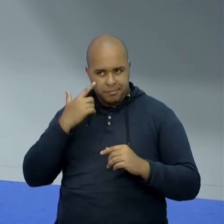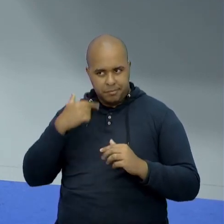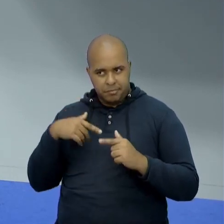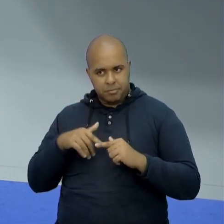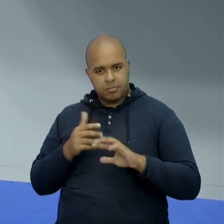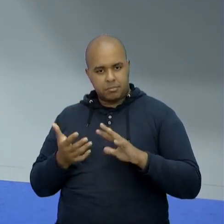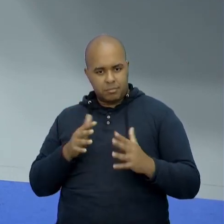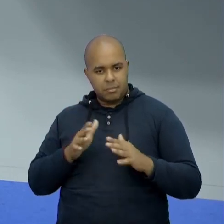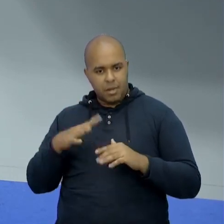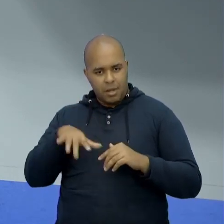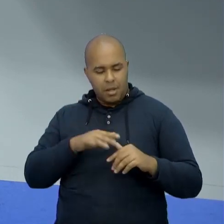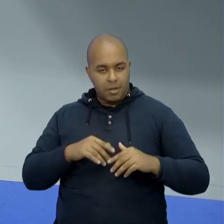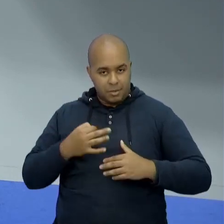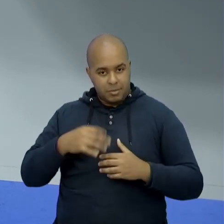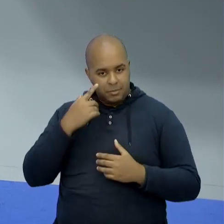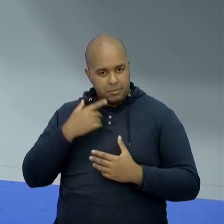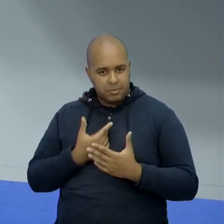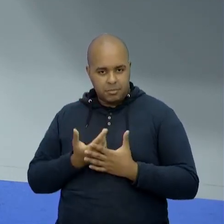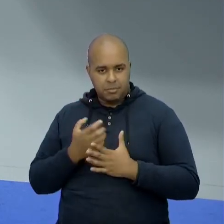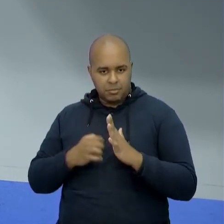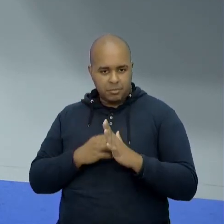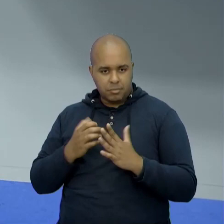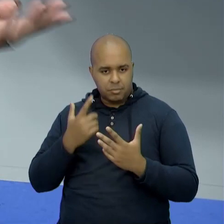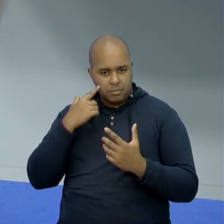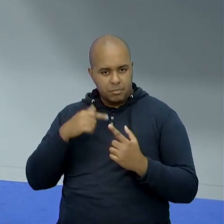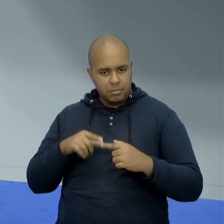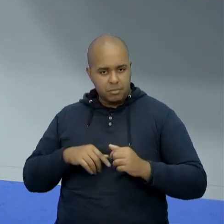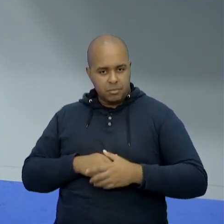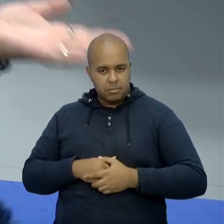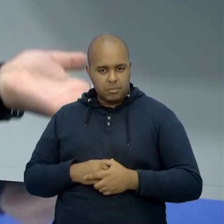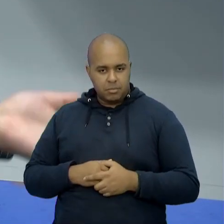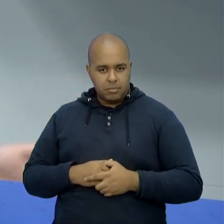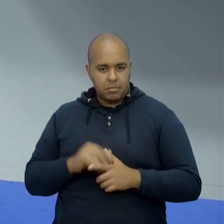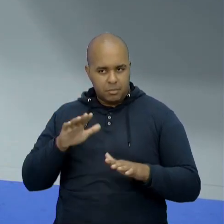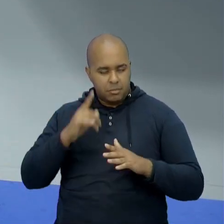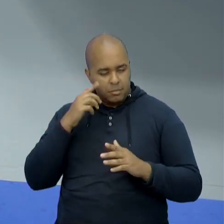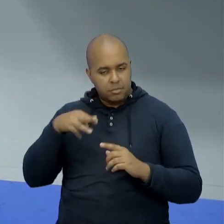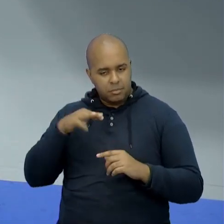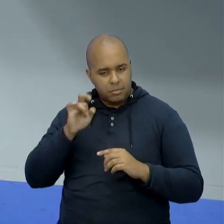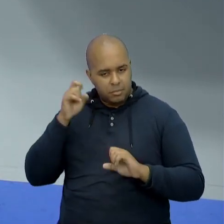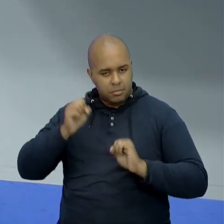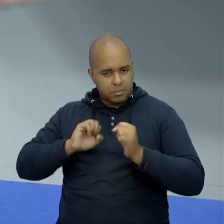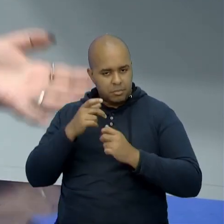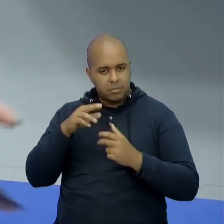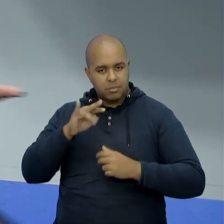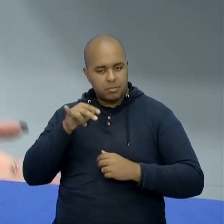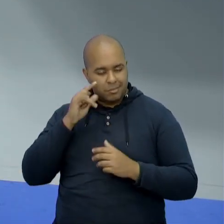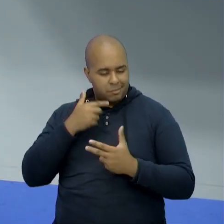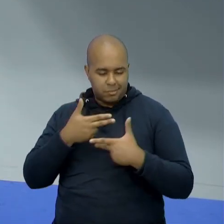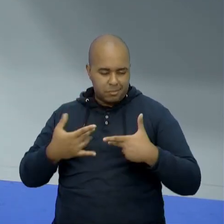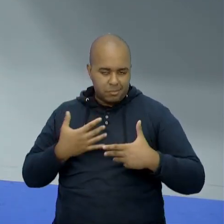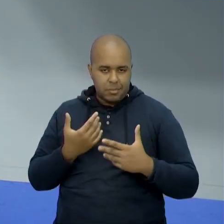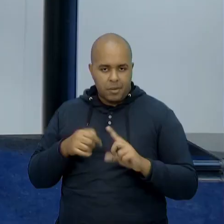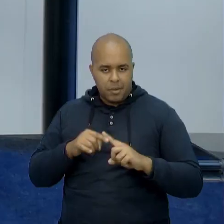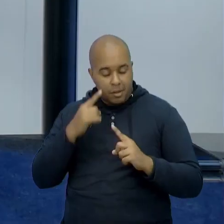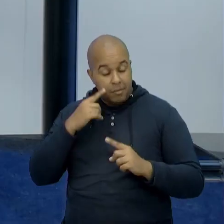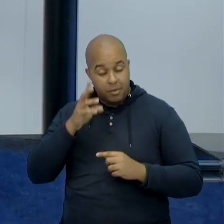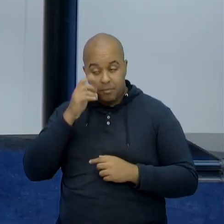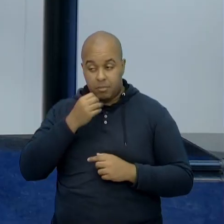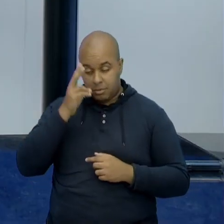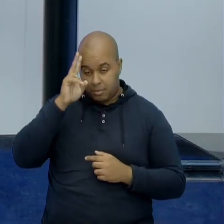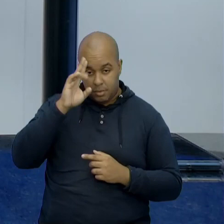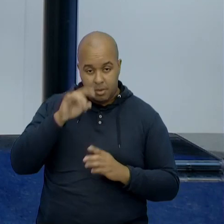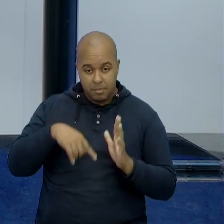varia de área para área, tá? Tipo, se é uma empresa, uma metalúrgica, se é a Itaipu, enfim. Bem